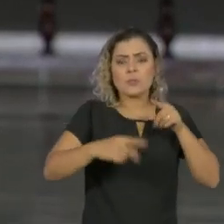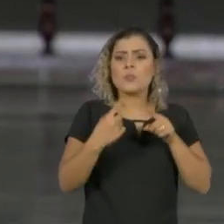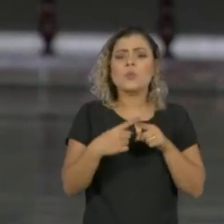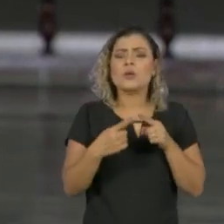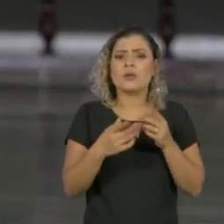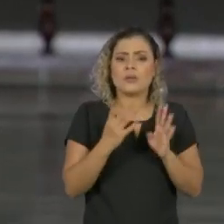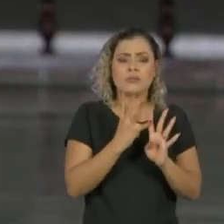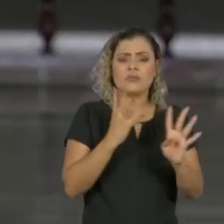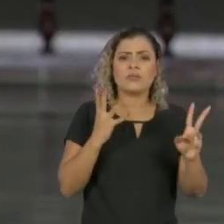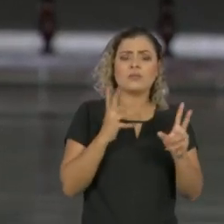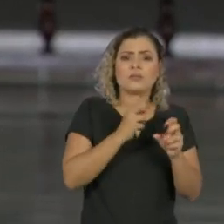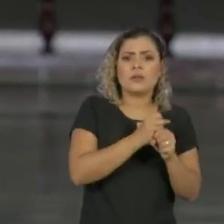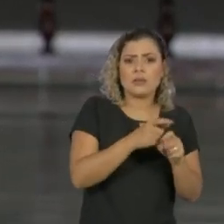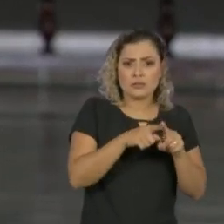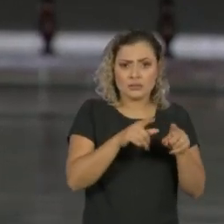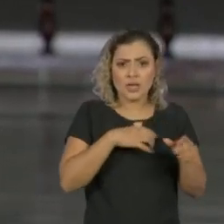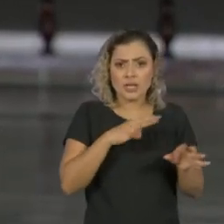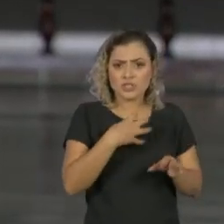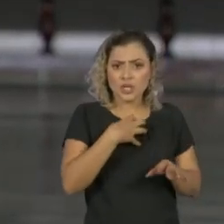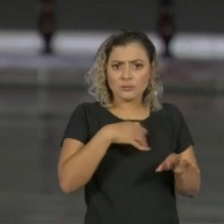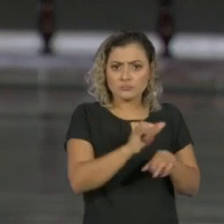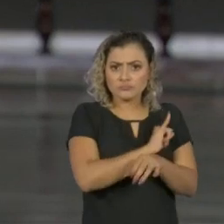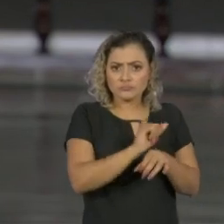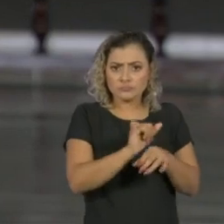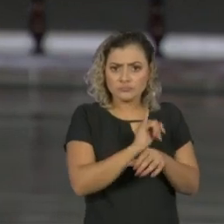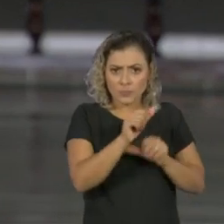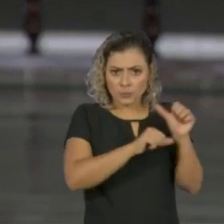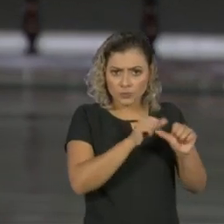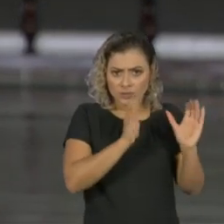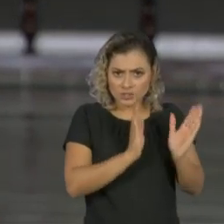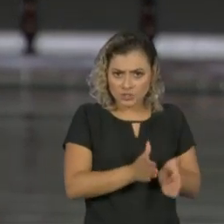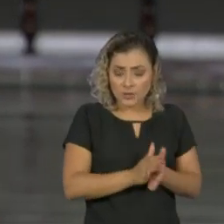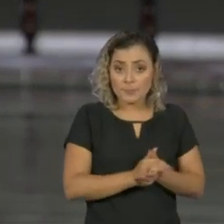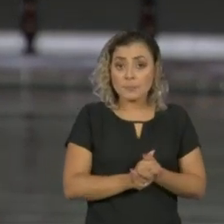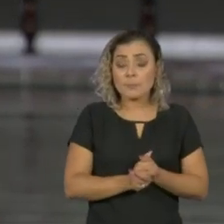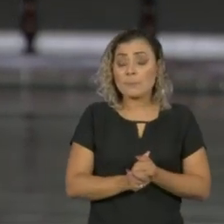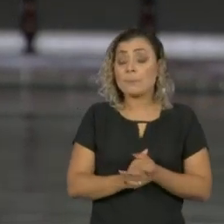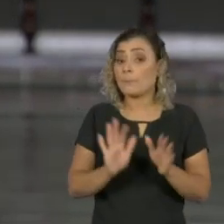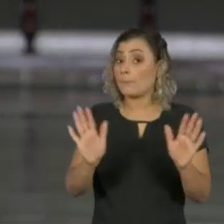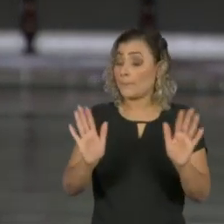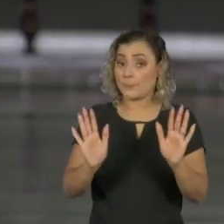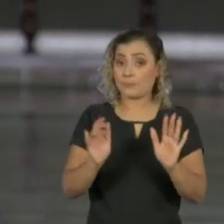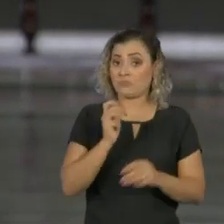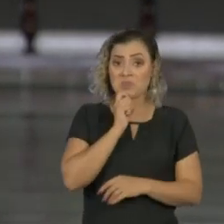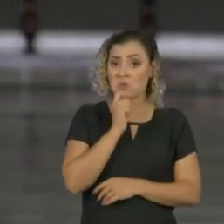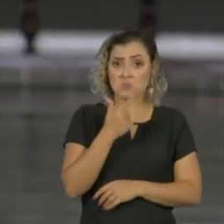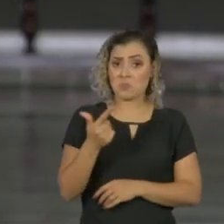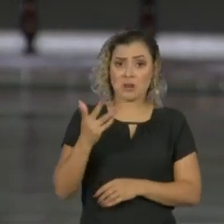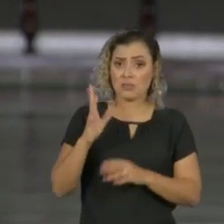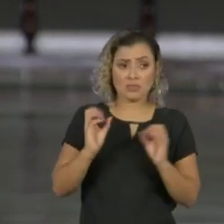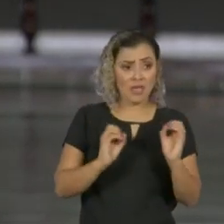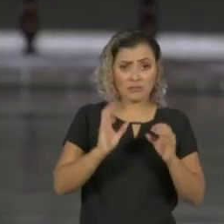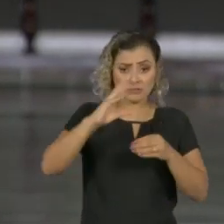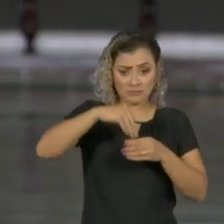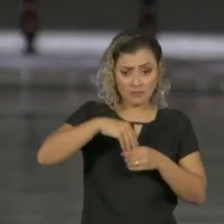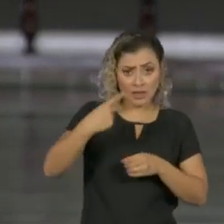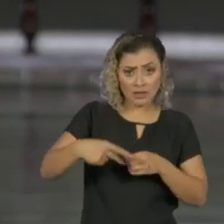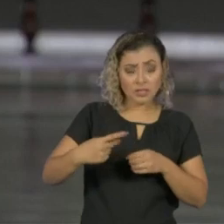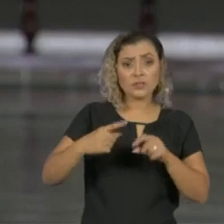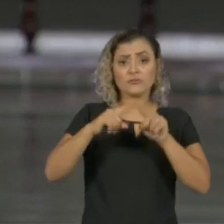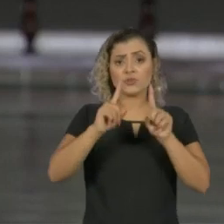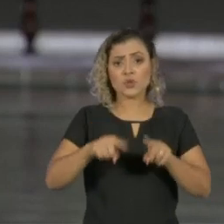dentro do sistema do funcionalismo público. Na verdade, não há nenhum caso, nem de interno e nem de